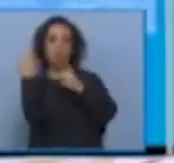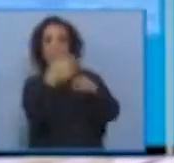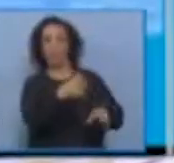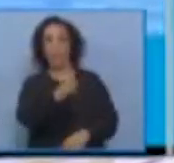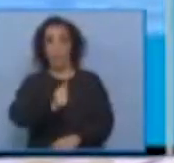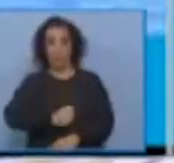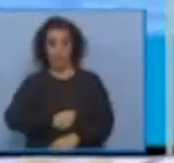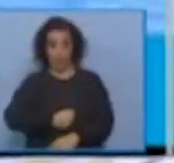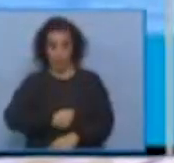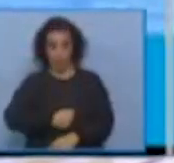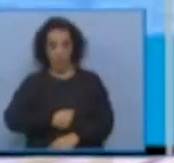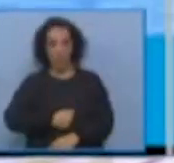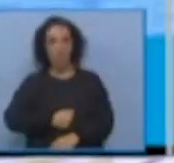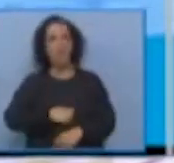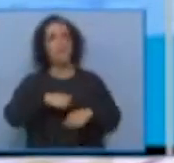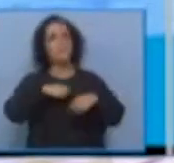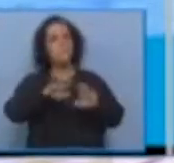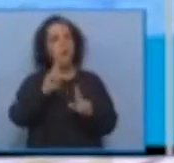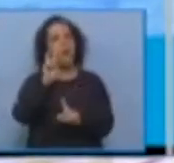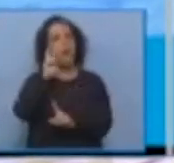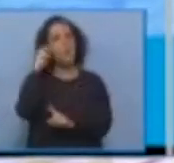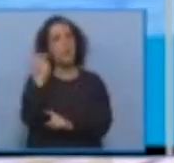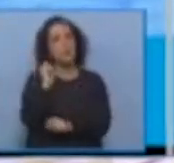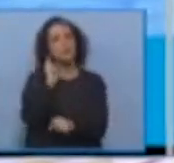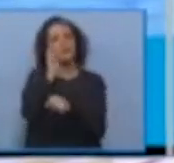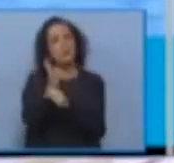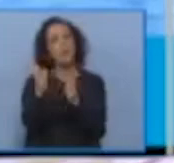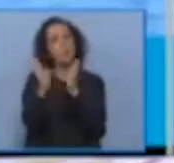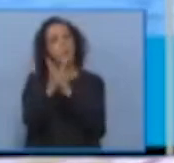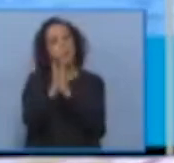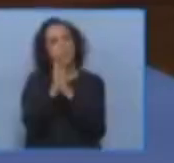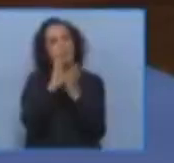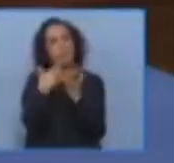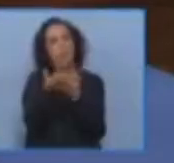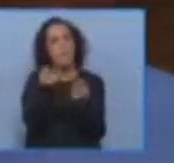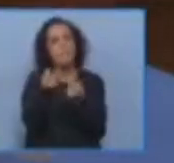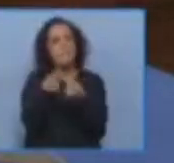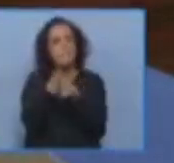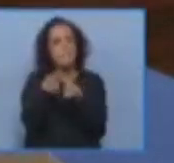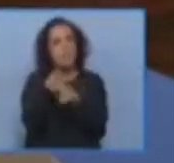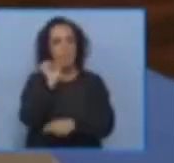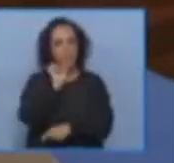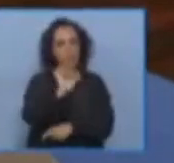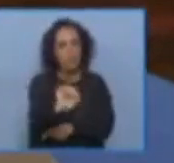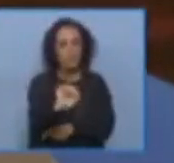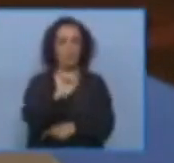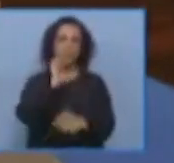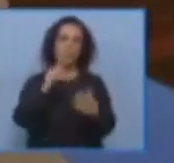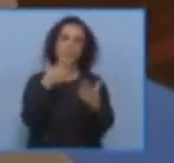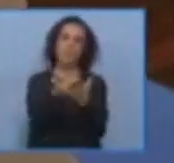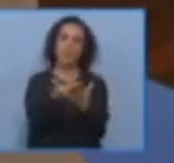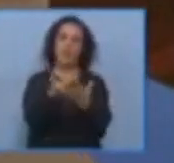é encontrarem noutras igrejas uma igreja mais próxima e que vai ajudar mais nas